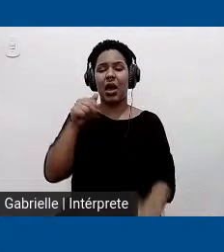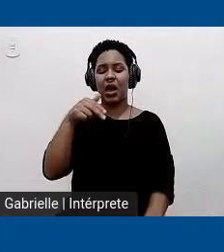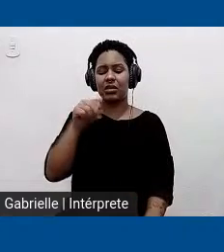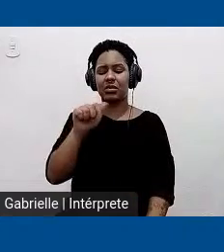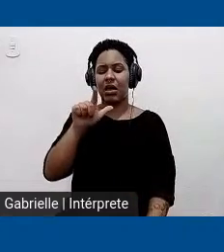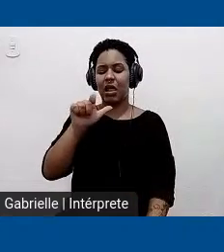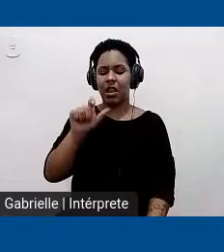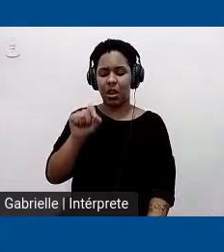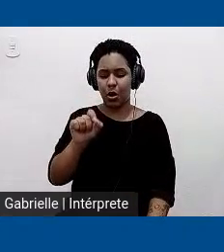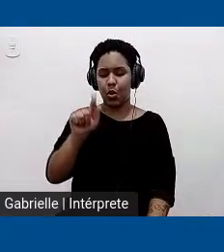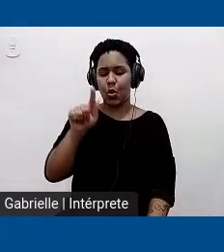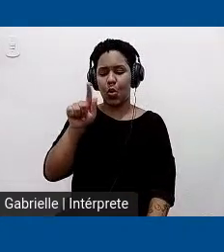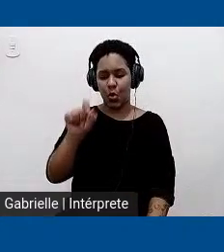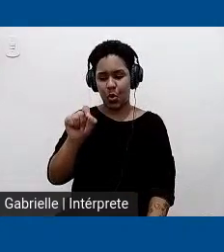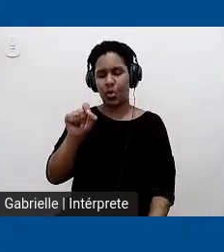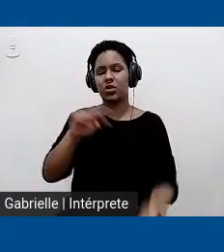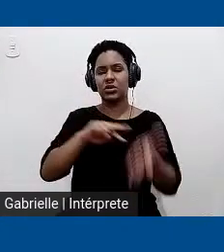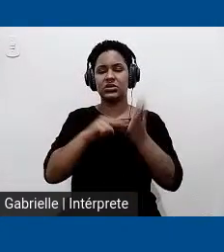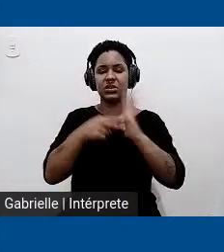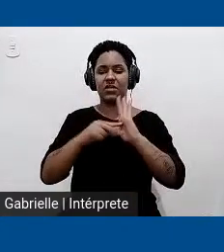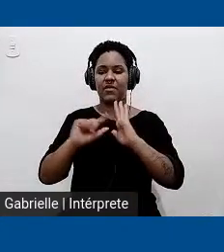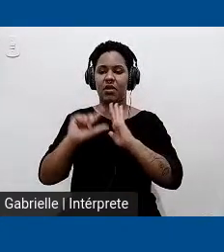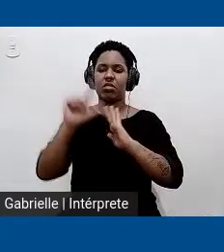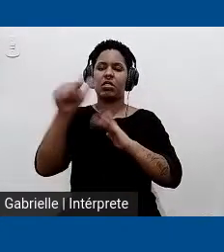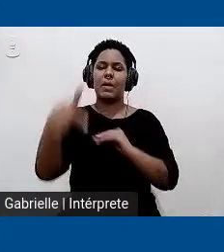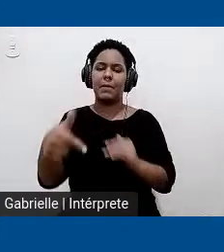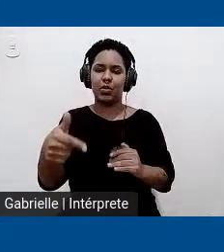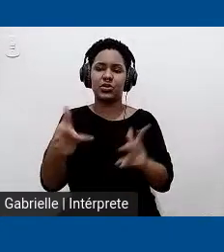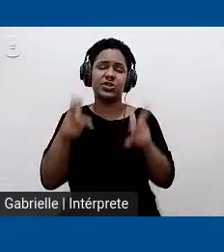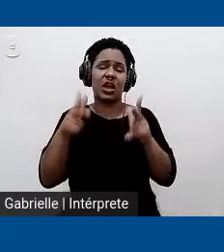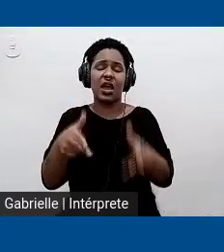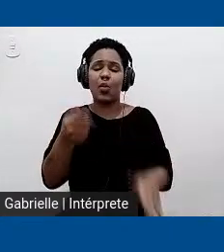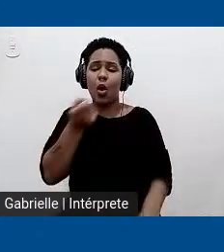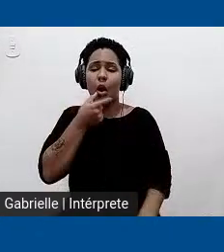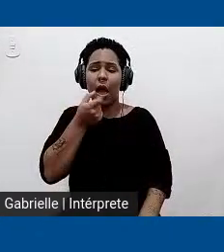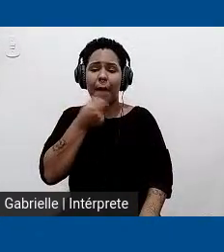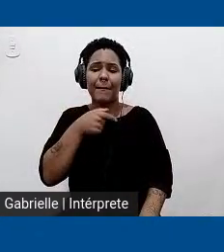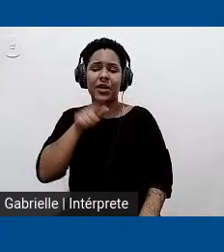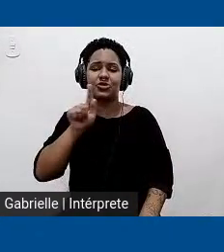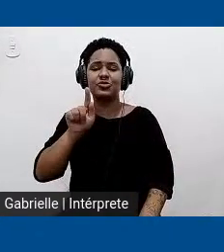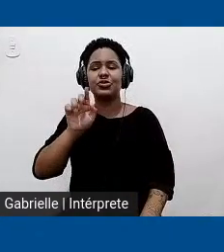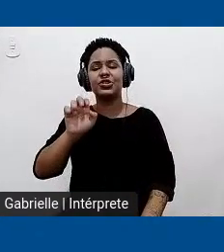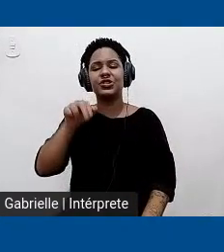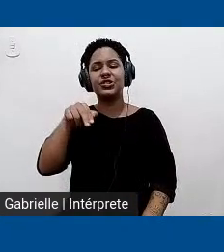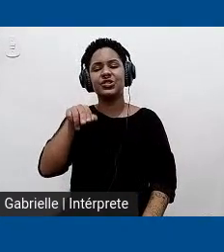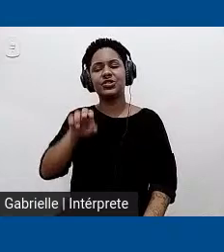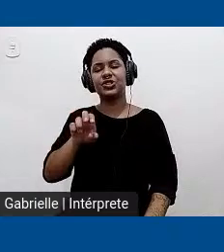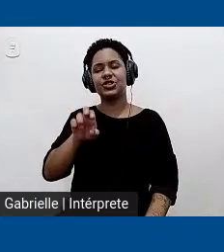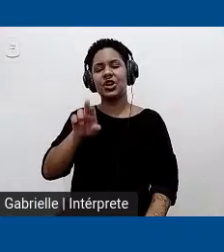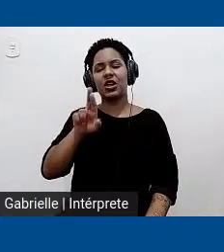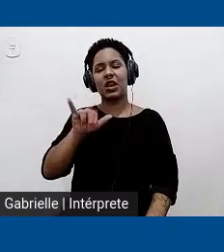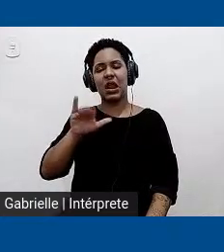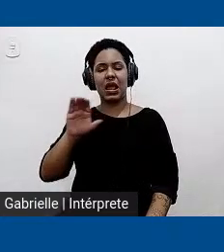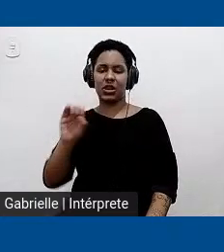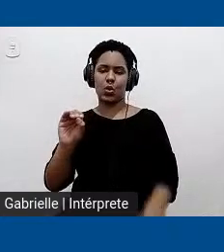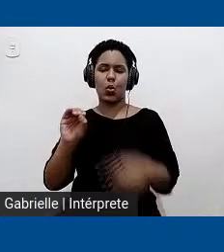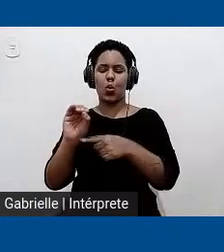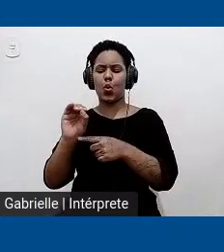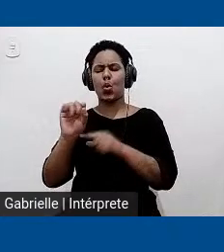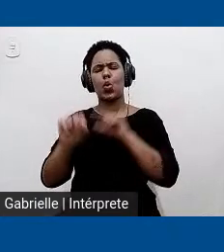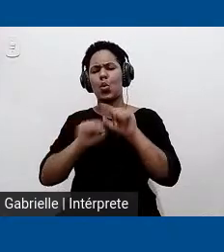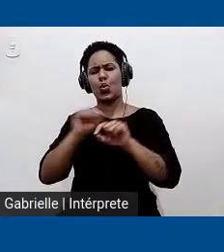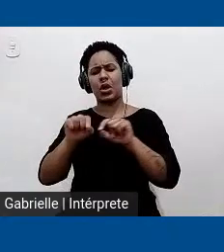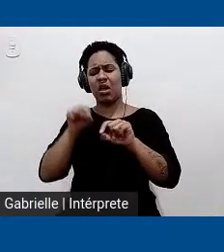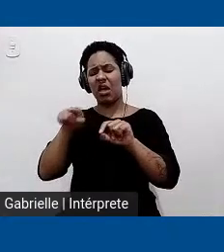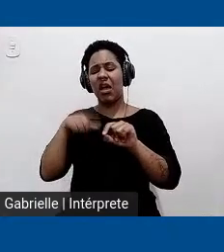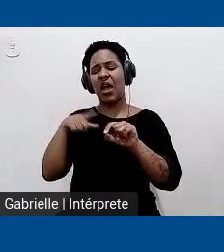depois, né? É como, para ter uma ideia, é como um remédio genérico. O genérico é uma variante de um remédio